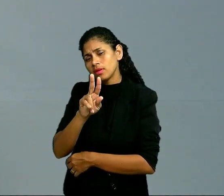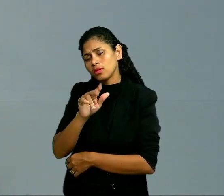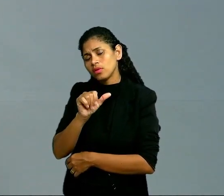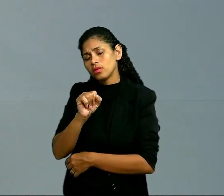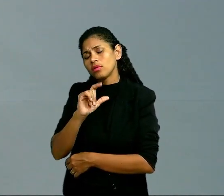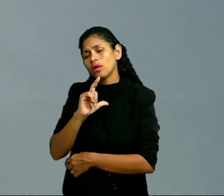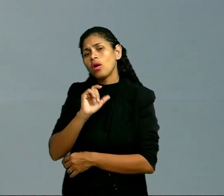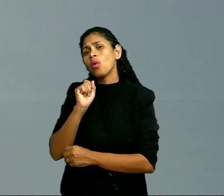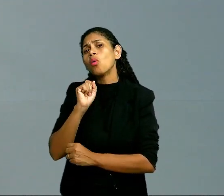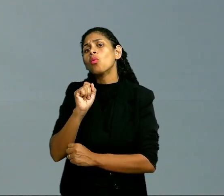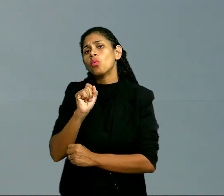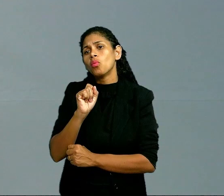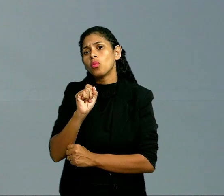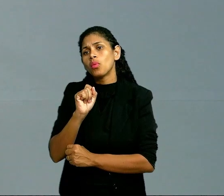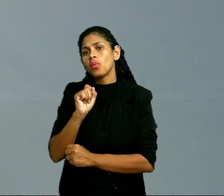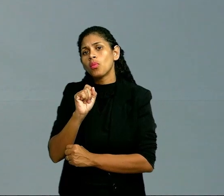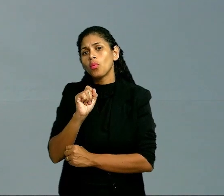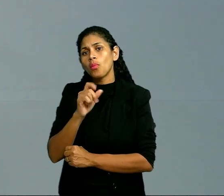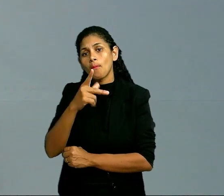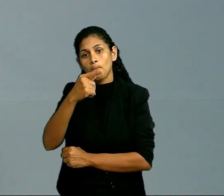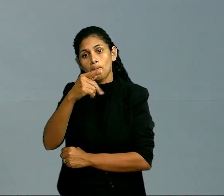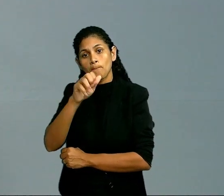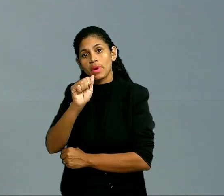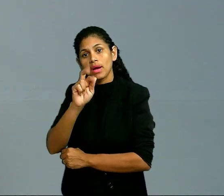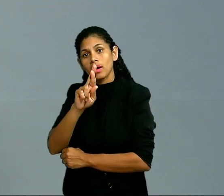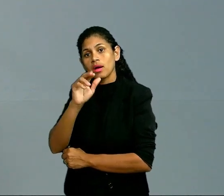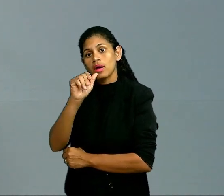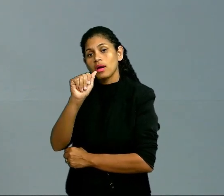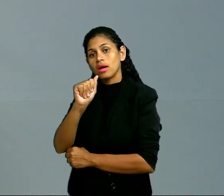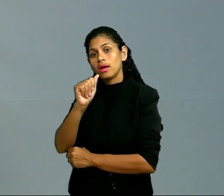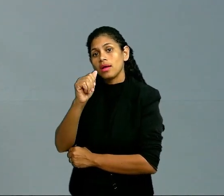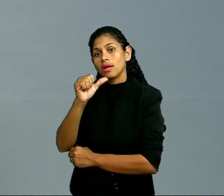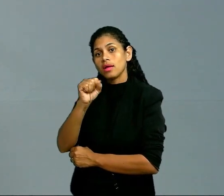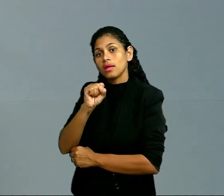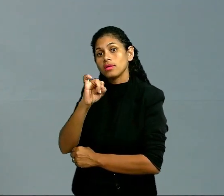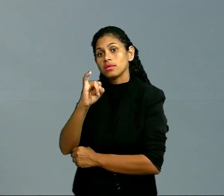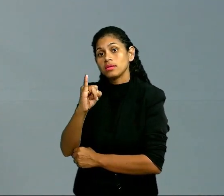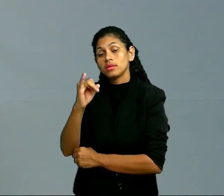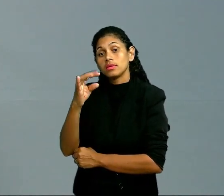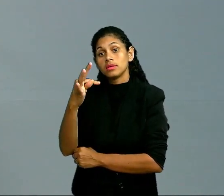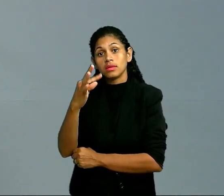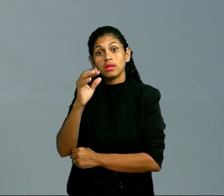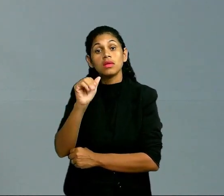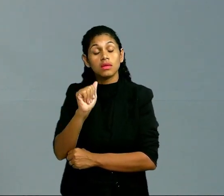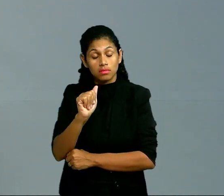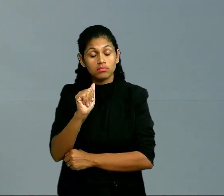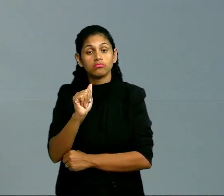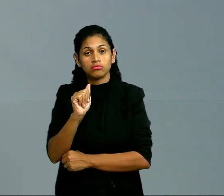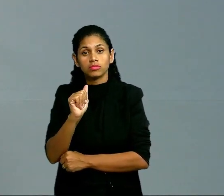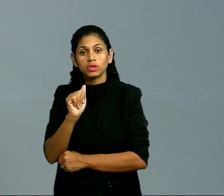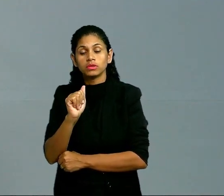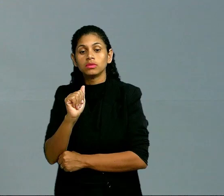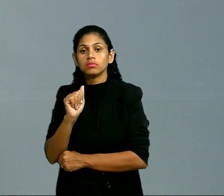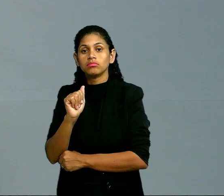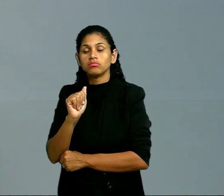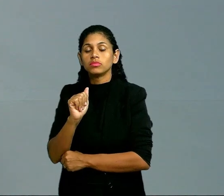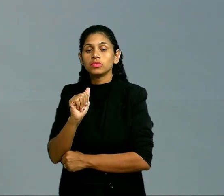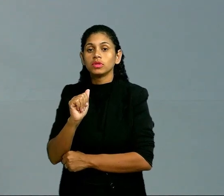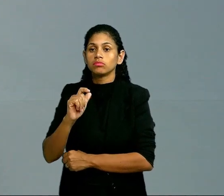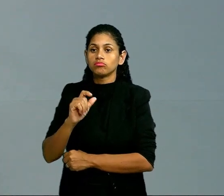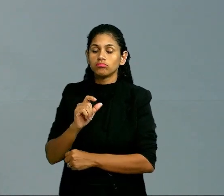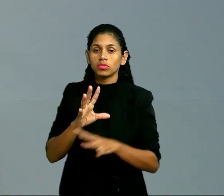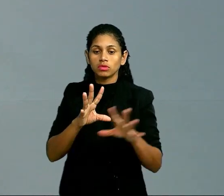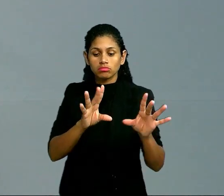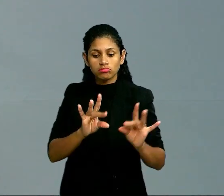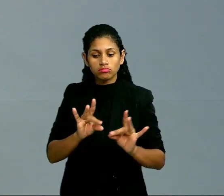essa facilidade de adentrar o nosso corpo, tá? Só que esse vírus, que é considerado seguro para eles, né, estava carregando em